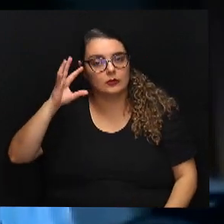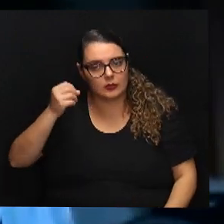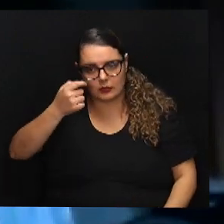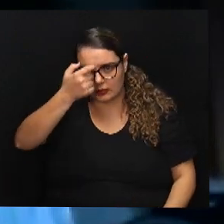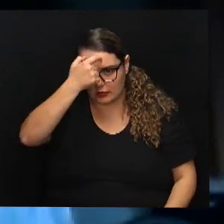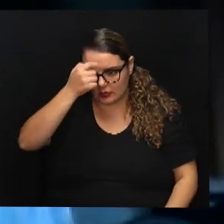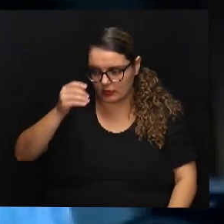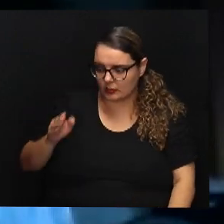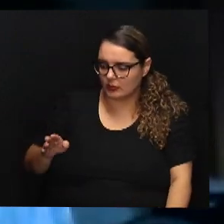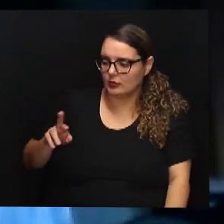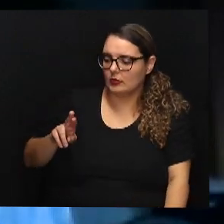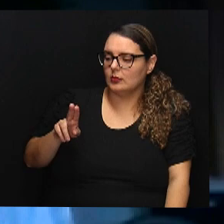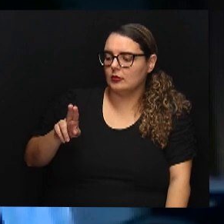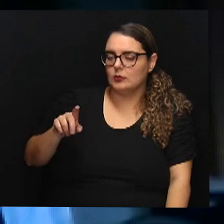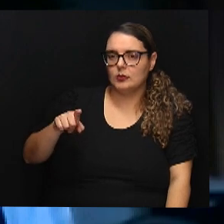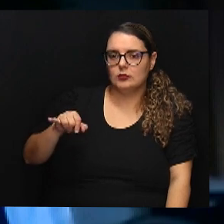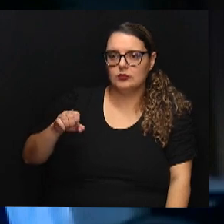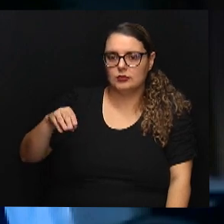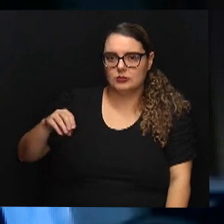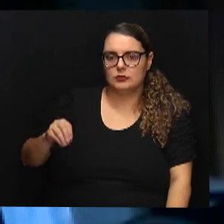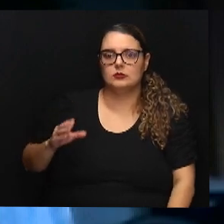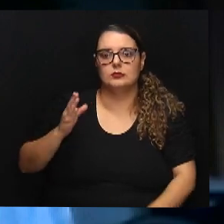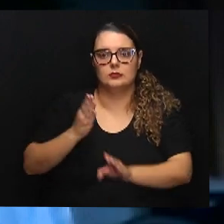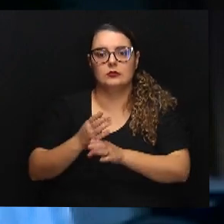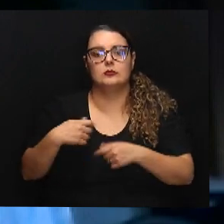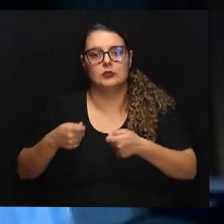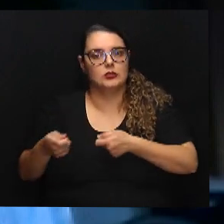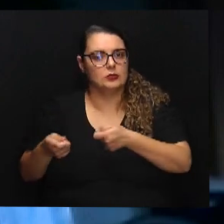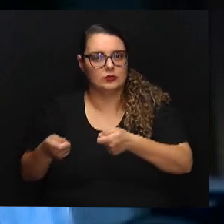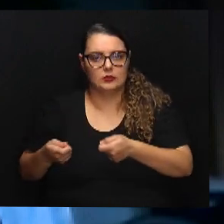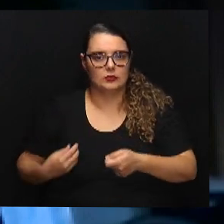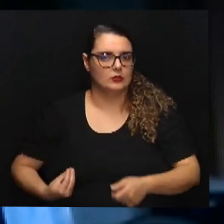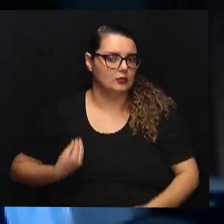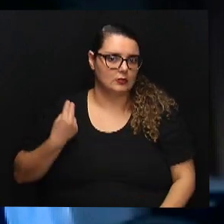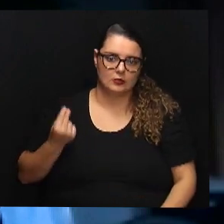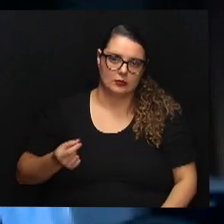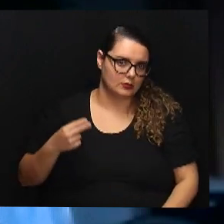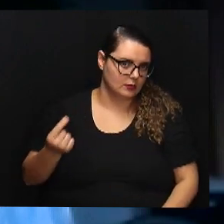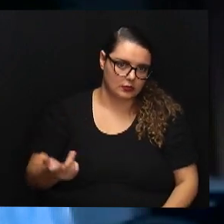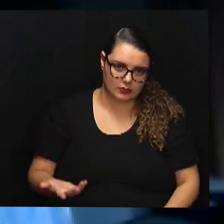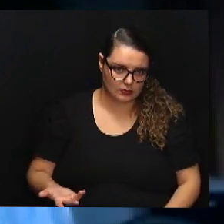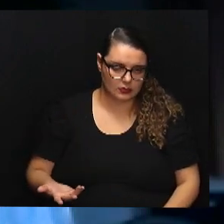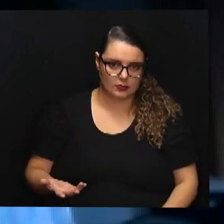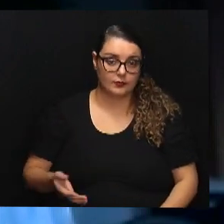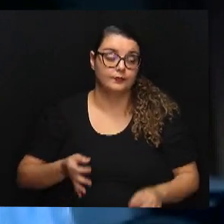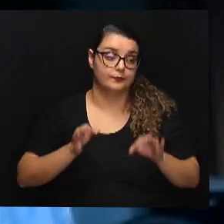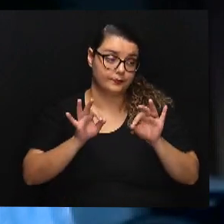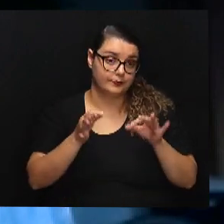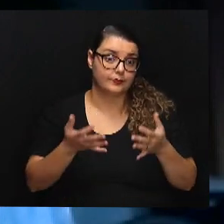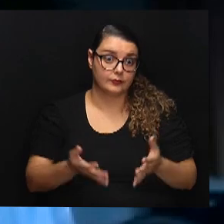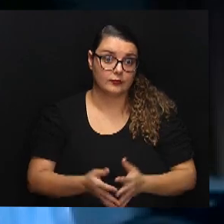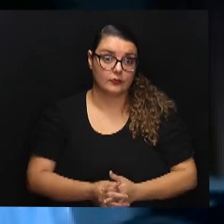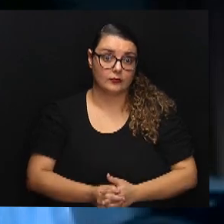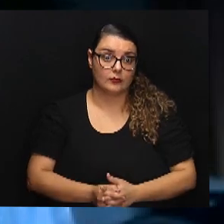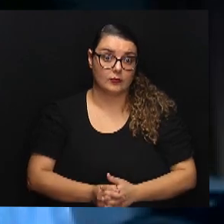falar, as pessoas precisam ter consciência de que o bruxismo, quando identificado, ele precisa de controle do resto da